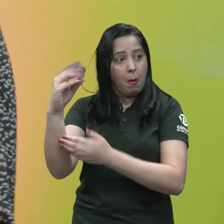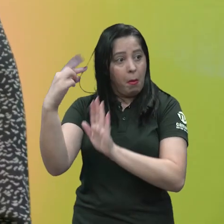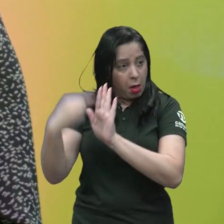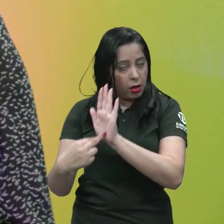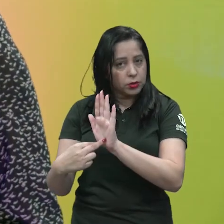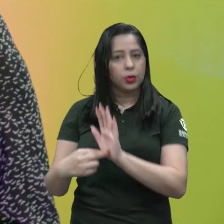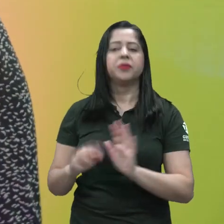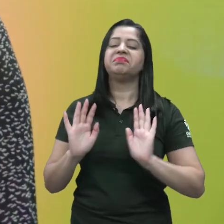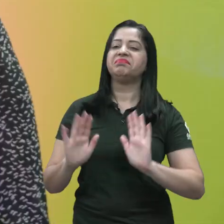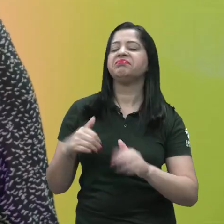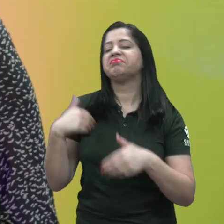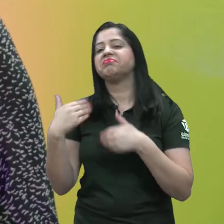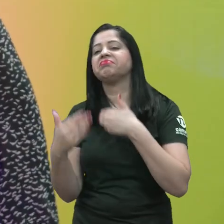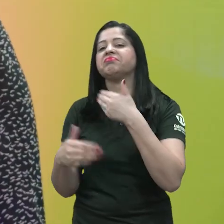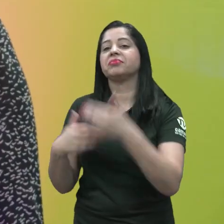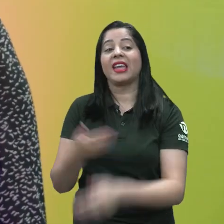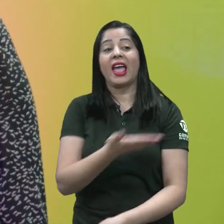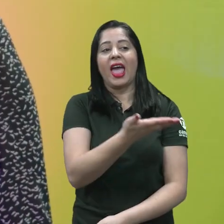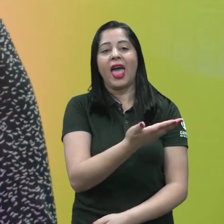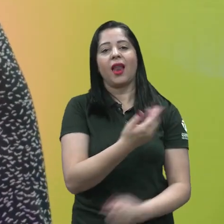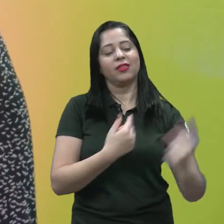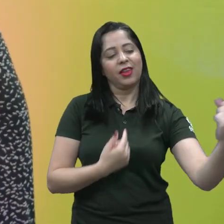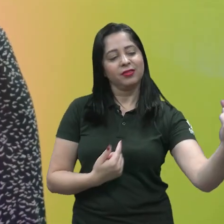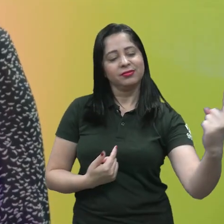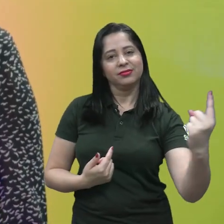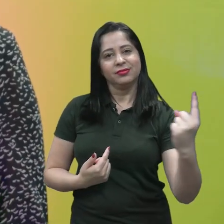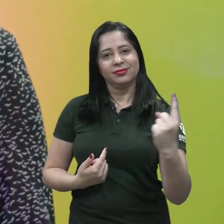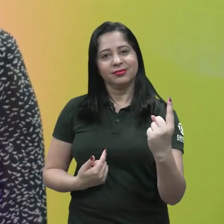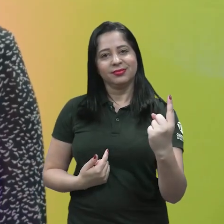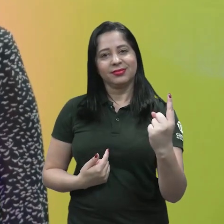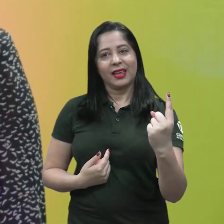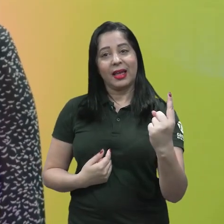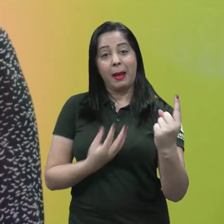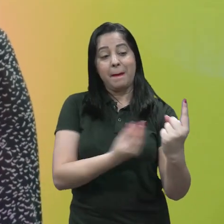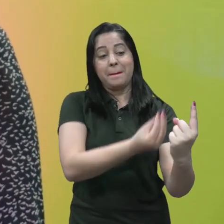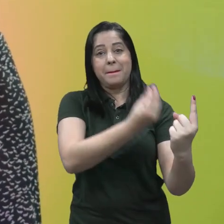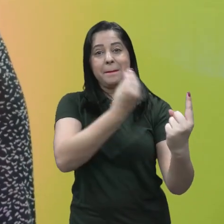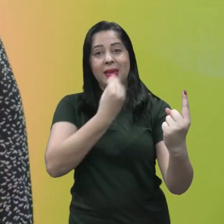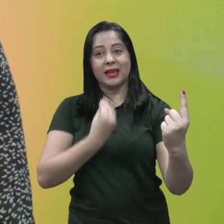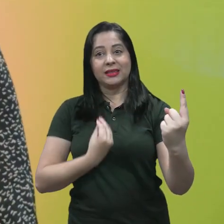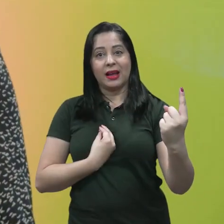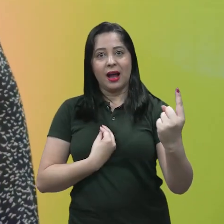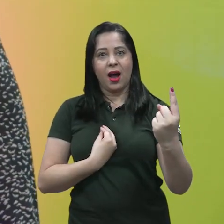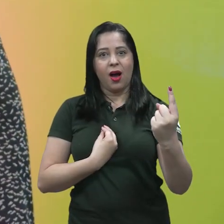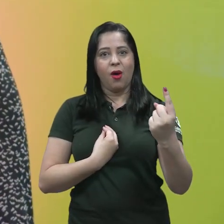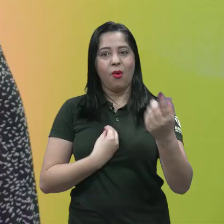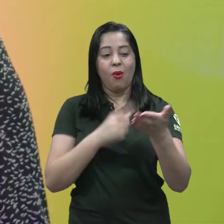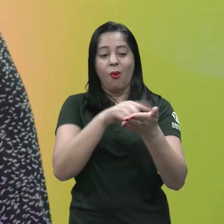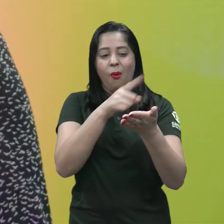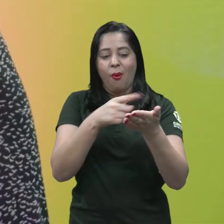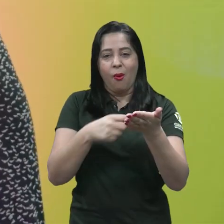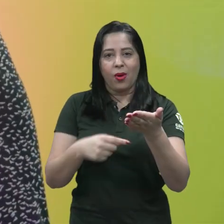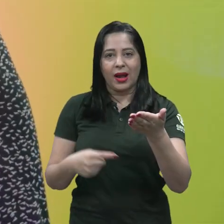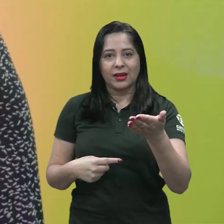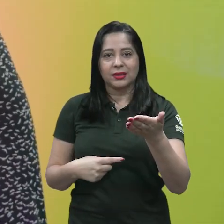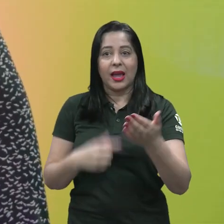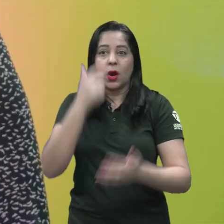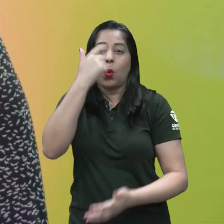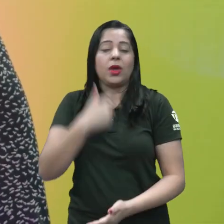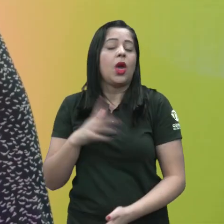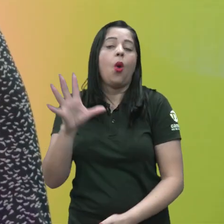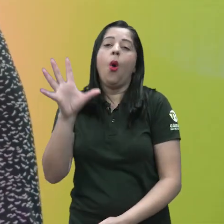Bom, depois, passado alguns dias, a Maria me vem com a história de um caderno, né? E eu, enquanto uma amante de